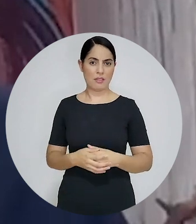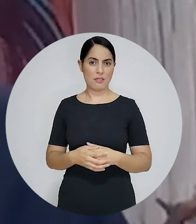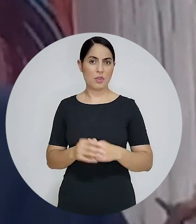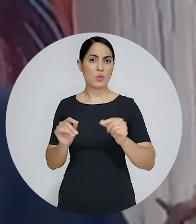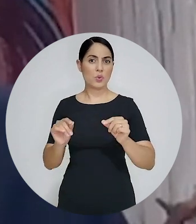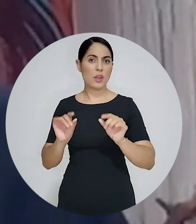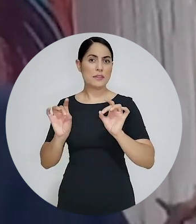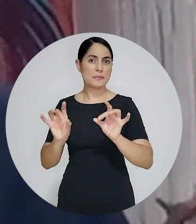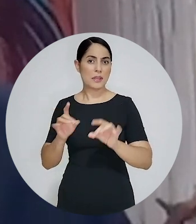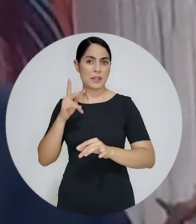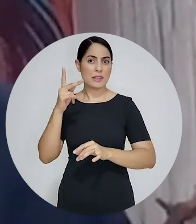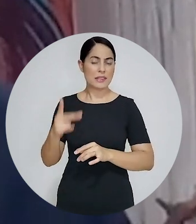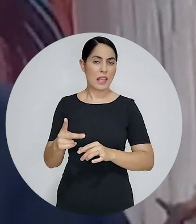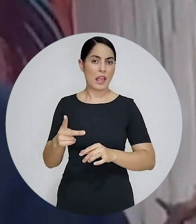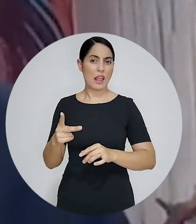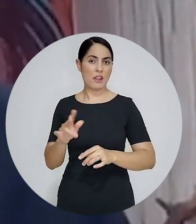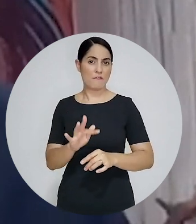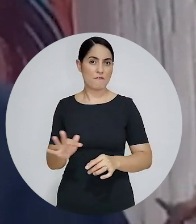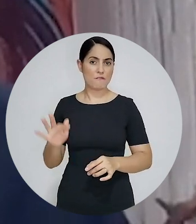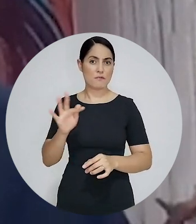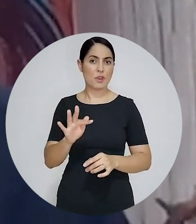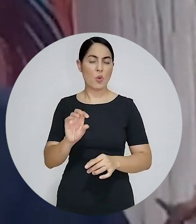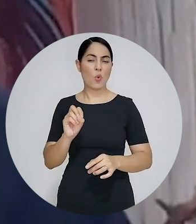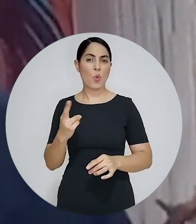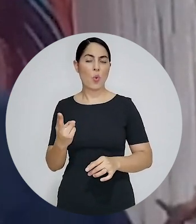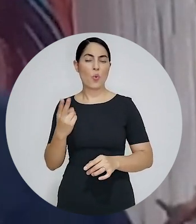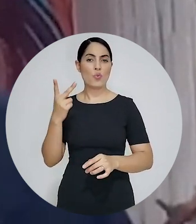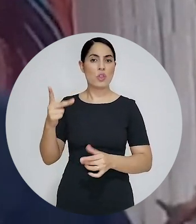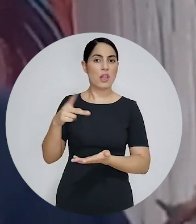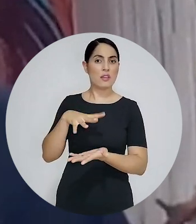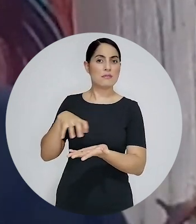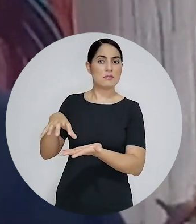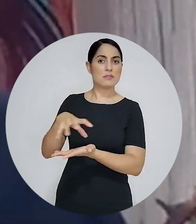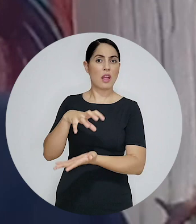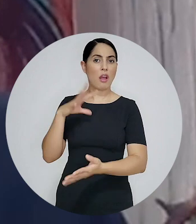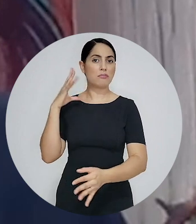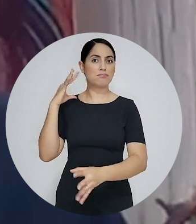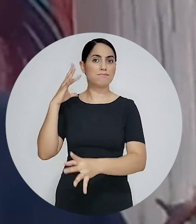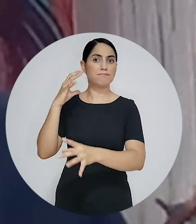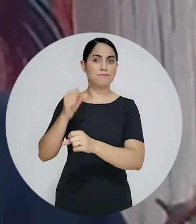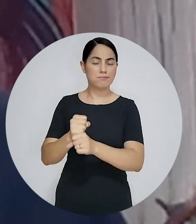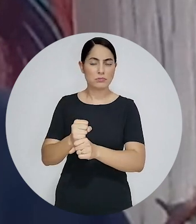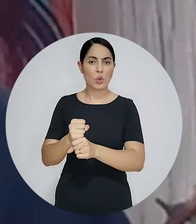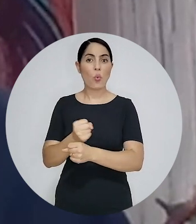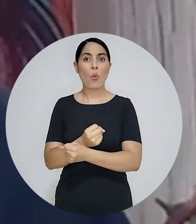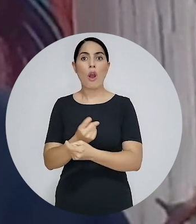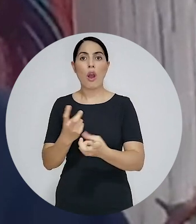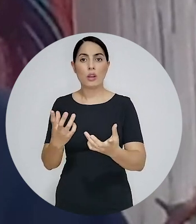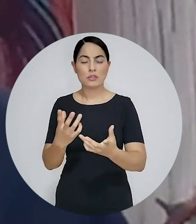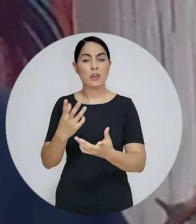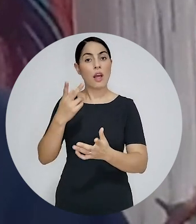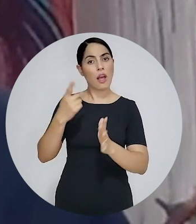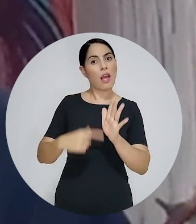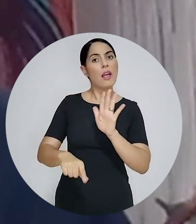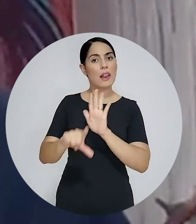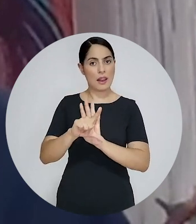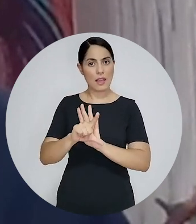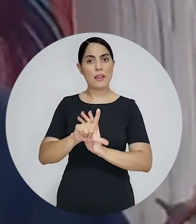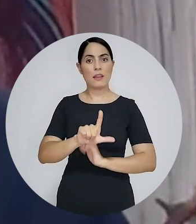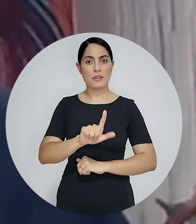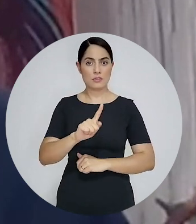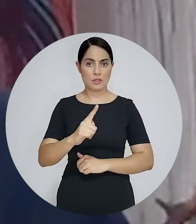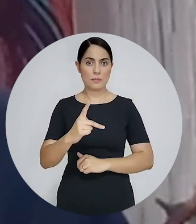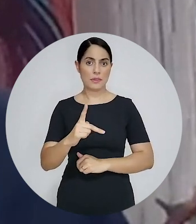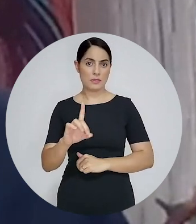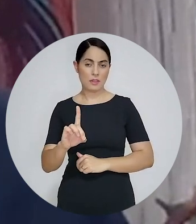sua especificidade, do seu porte ou do volume de operações desses dados que eles tratam, que elas mereceriam,